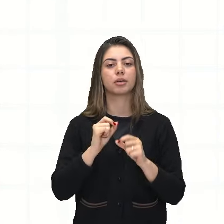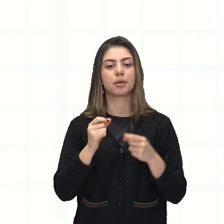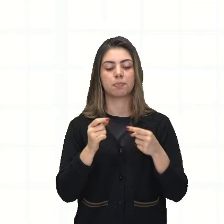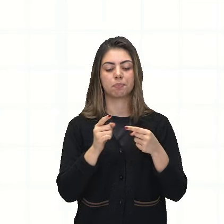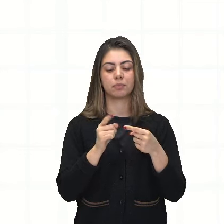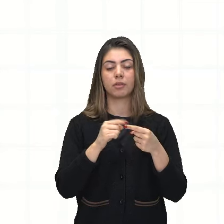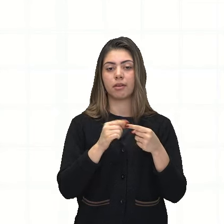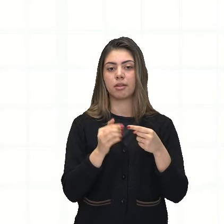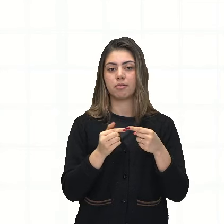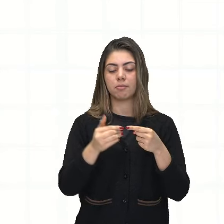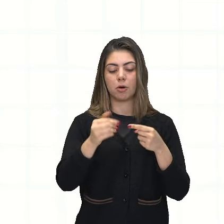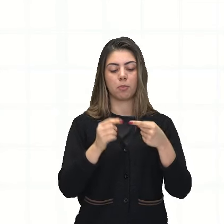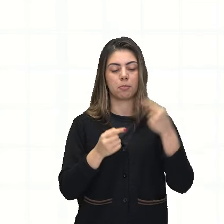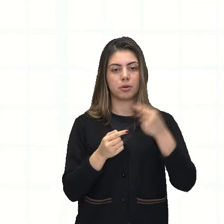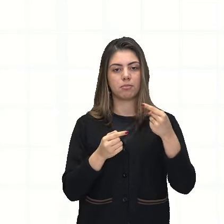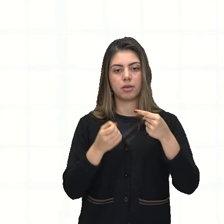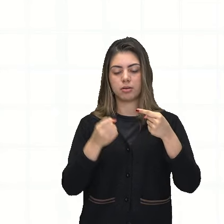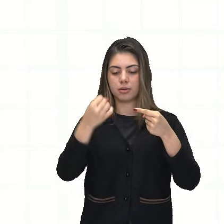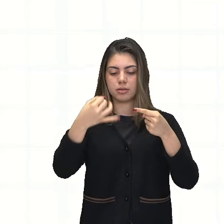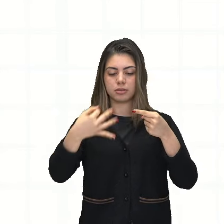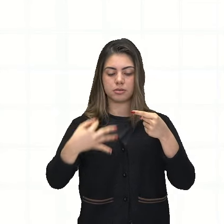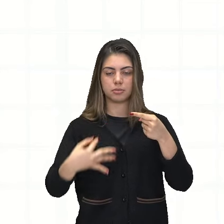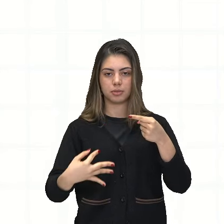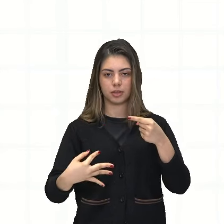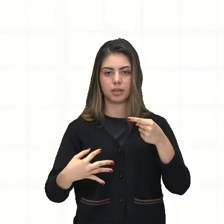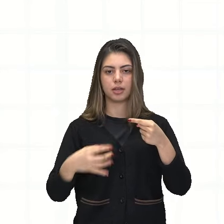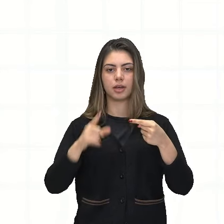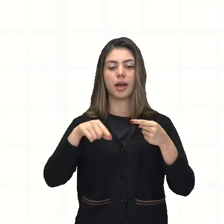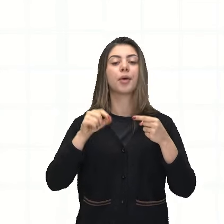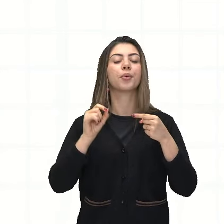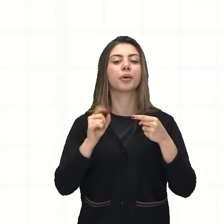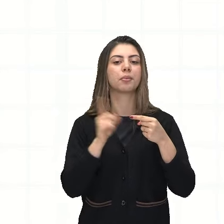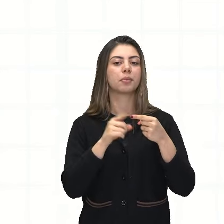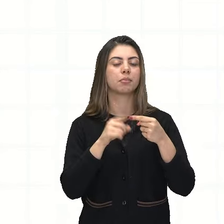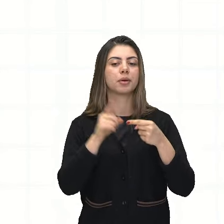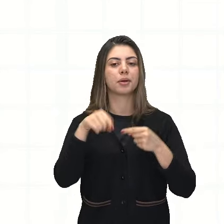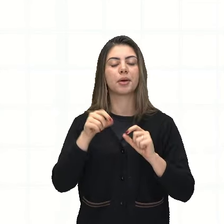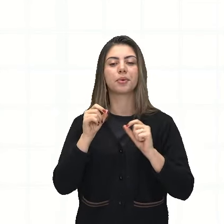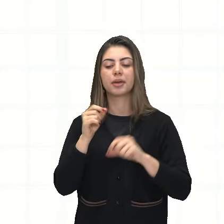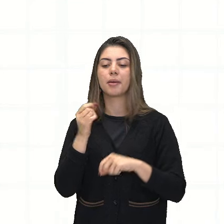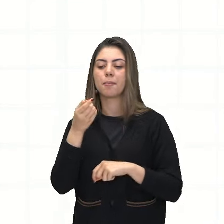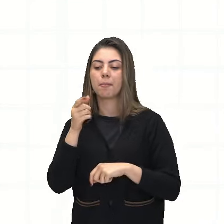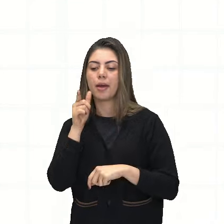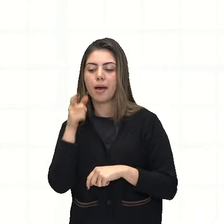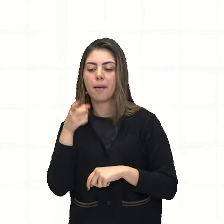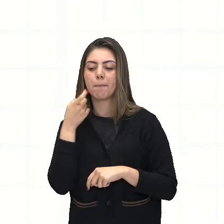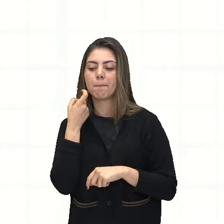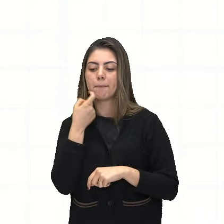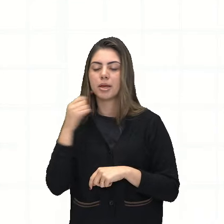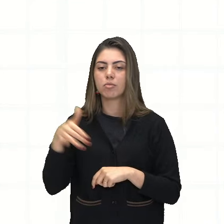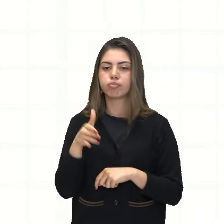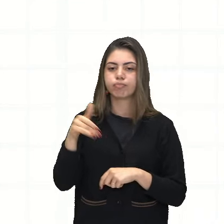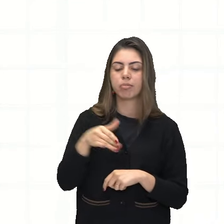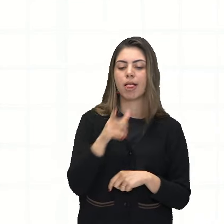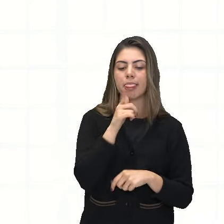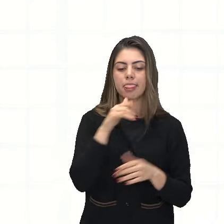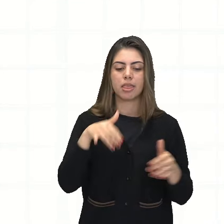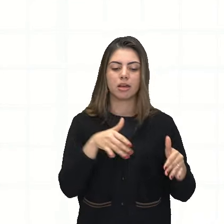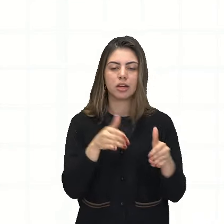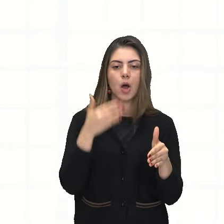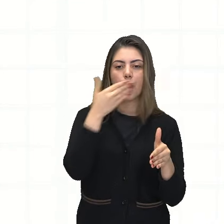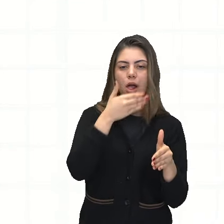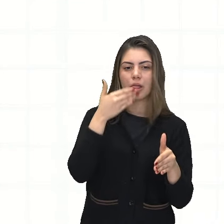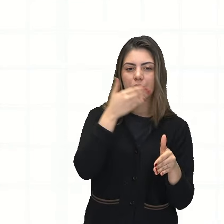primeiro desenvolvimento. O primeiro é um peixe de água doce, ele é não apenas um símbolo da